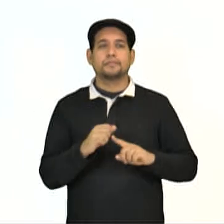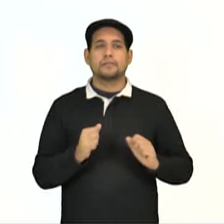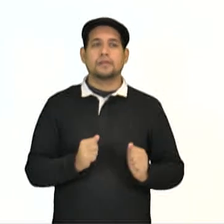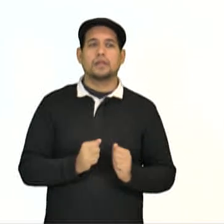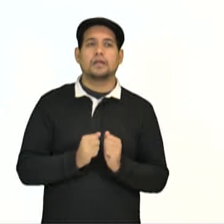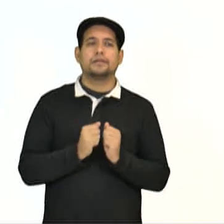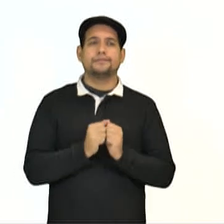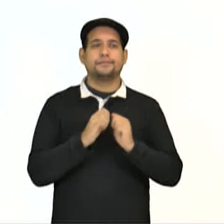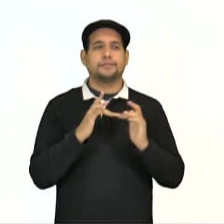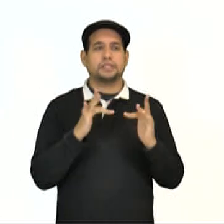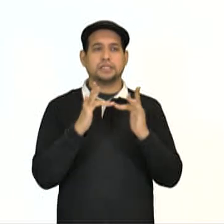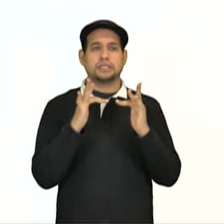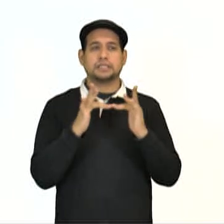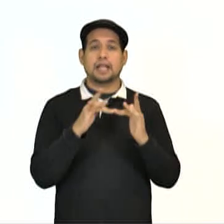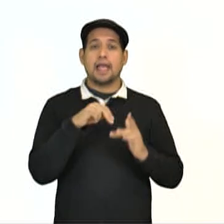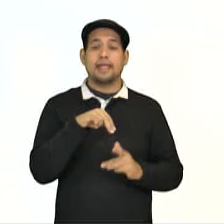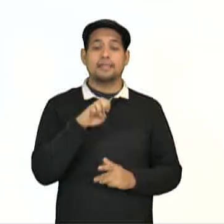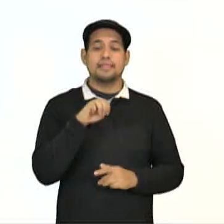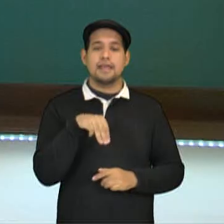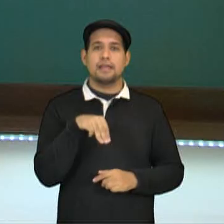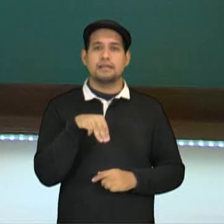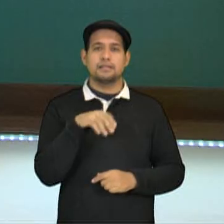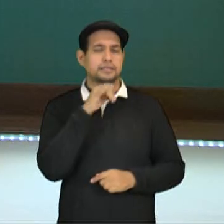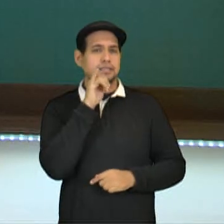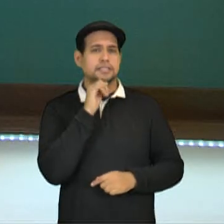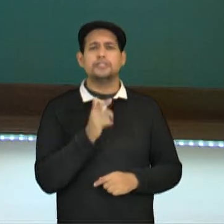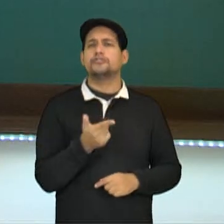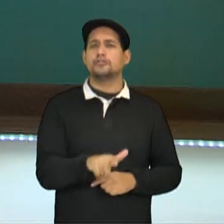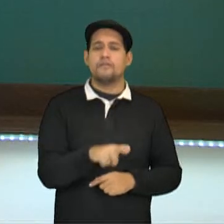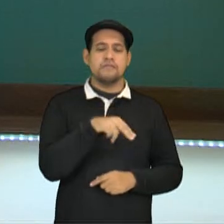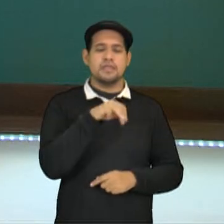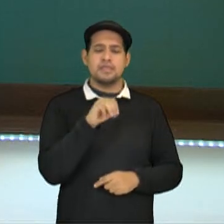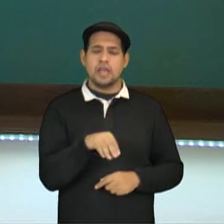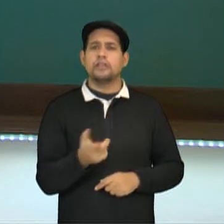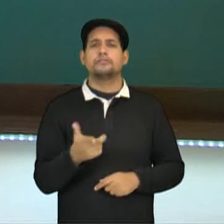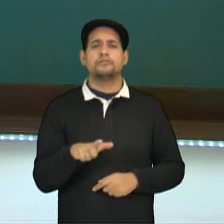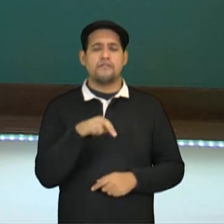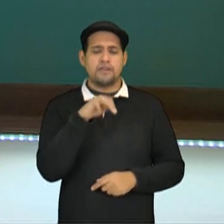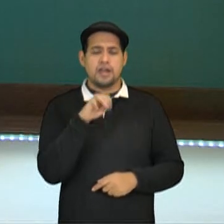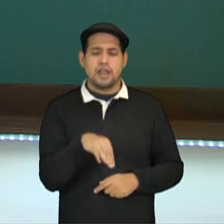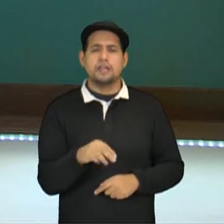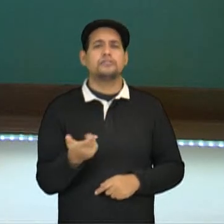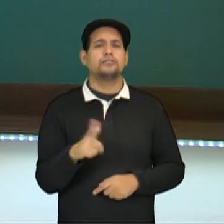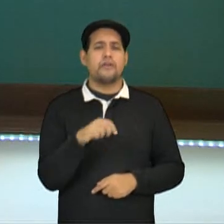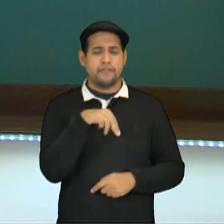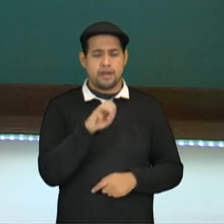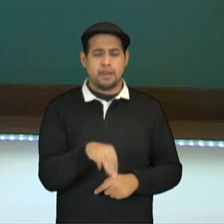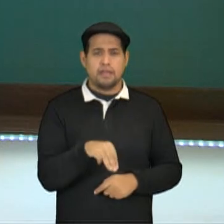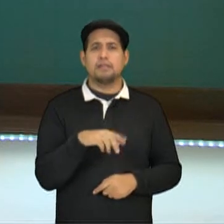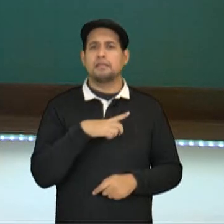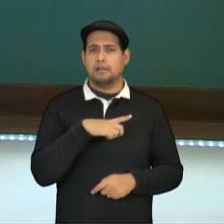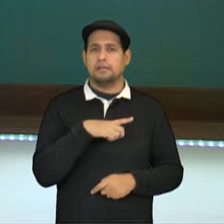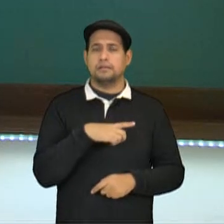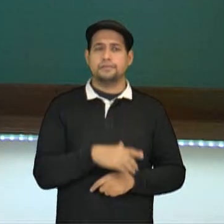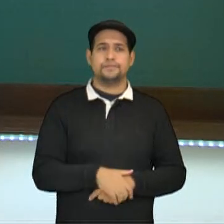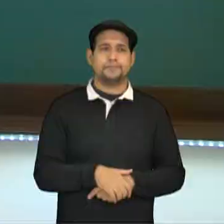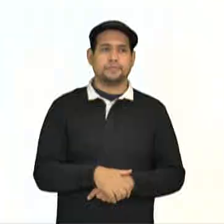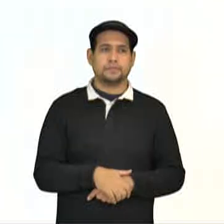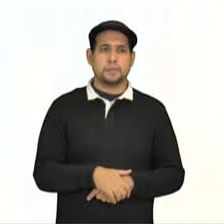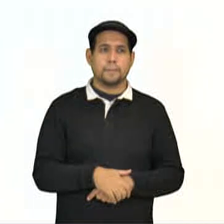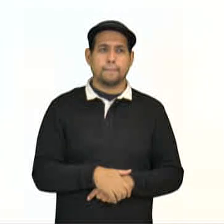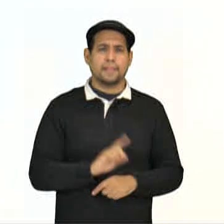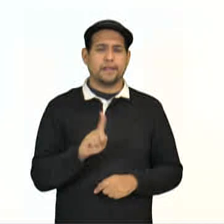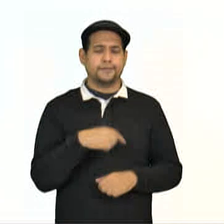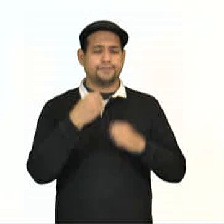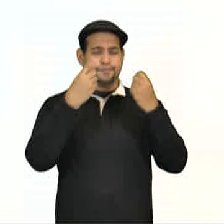do conectivo nem. Então, quando eu faço essa repetição, eu tenho uma figura que se chama polissíndeto.